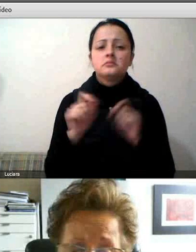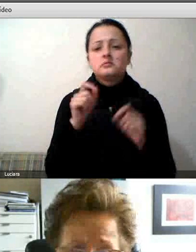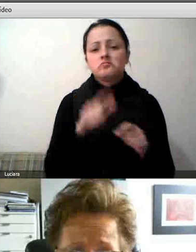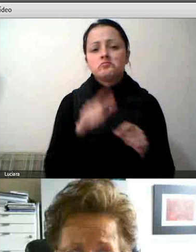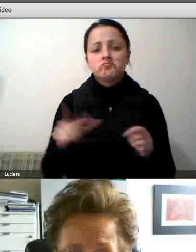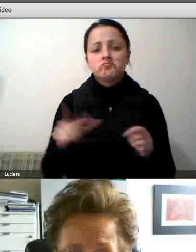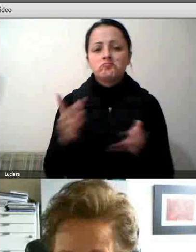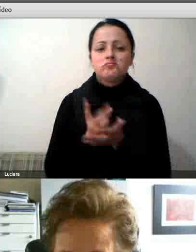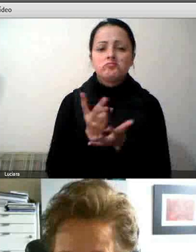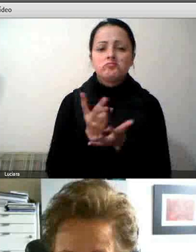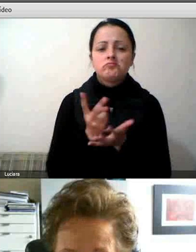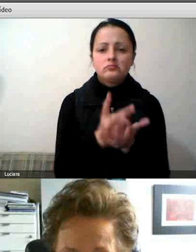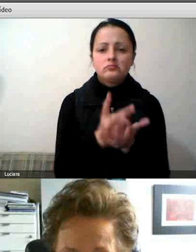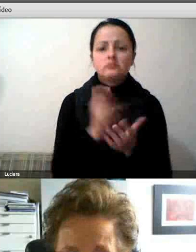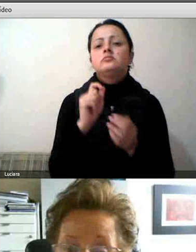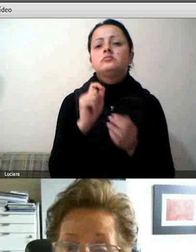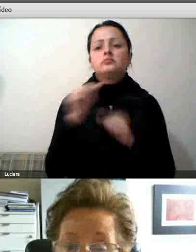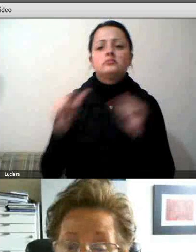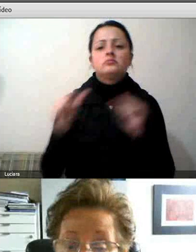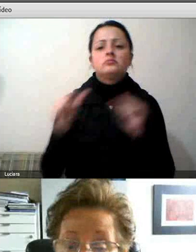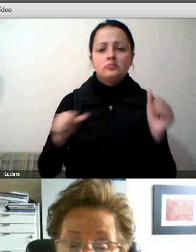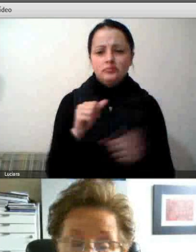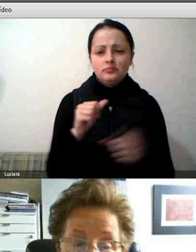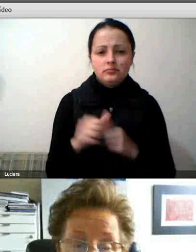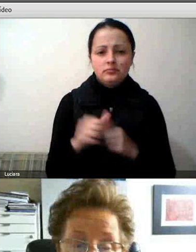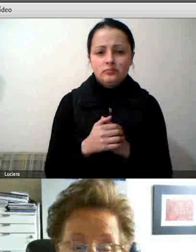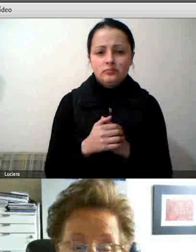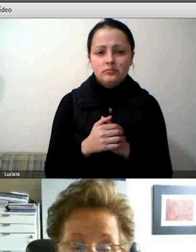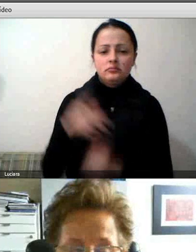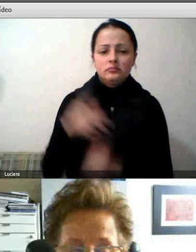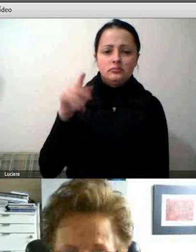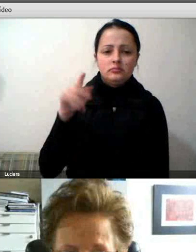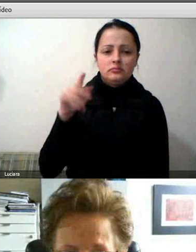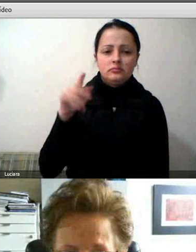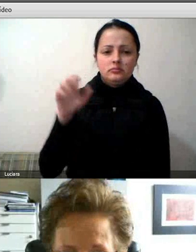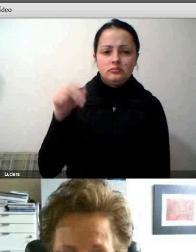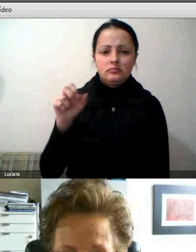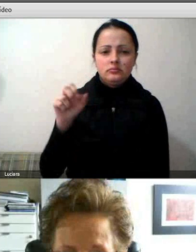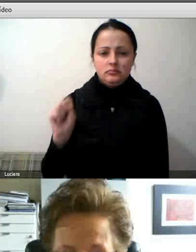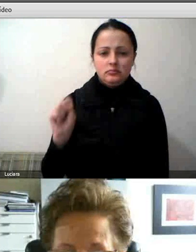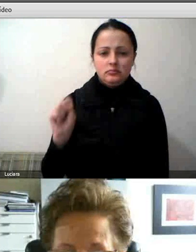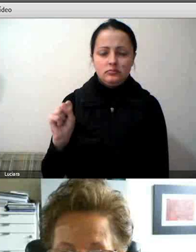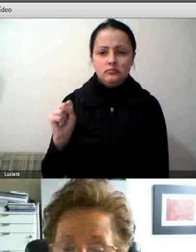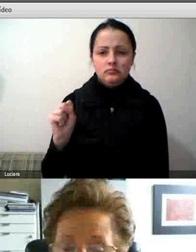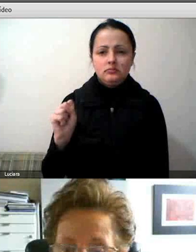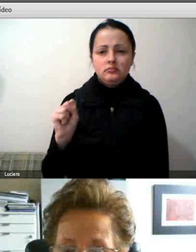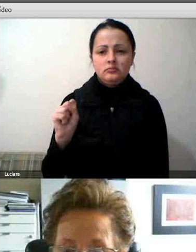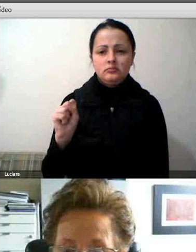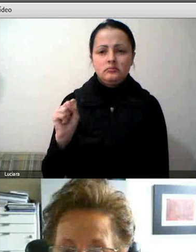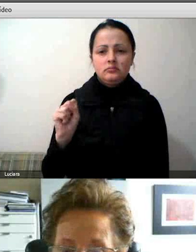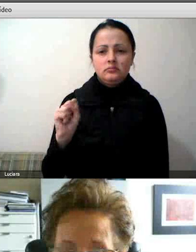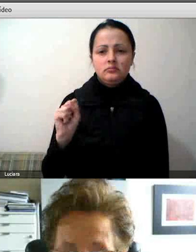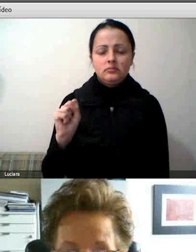Se a gente pensa na relação professor e a escola, o que se conserva e o que se